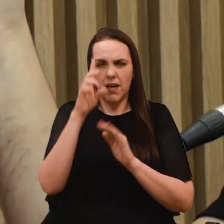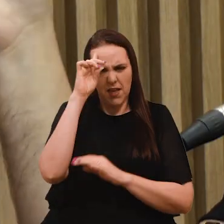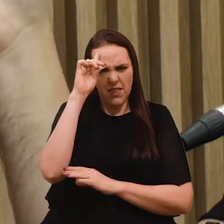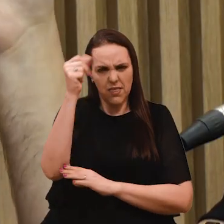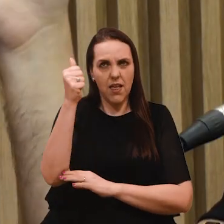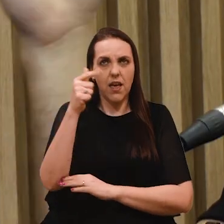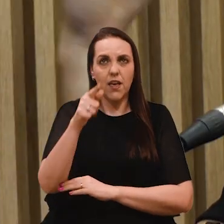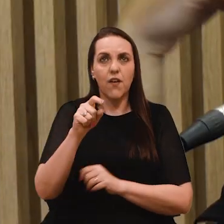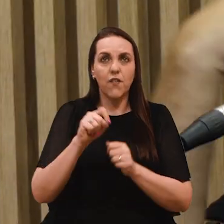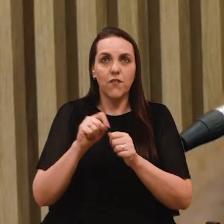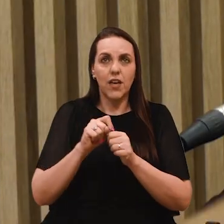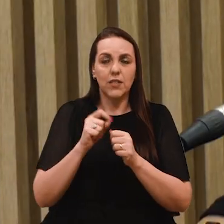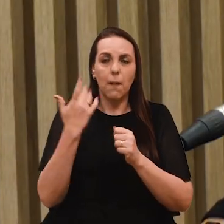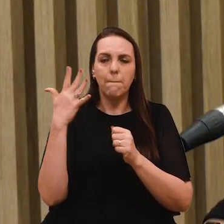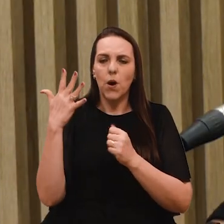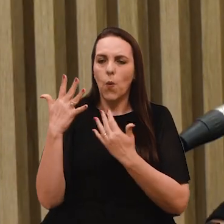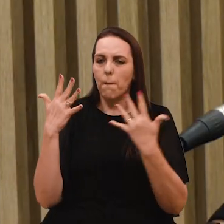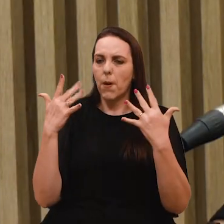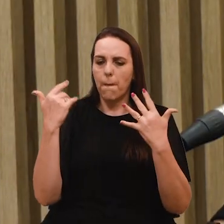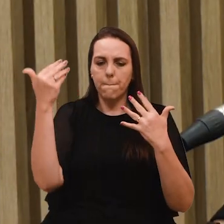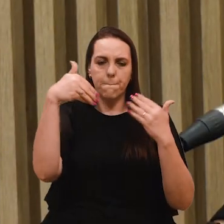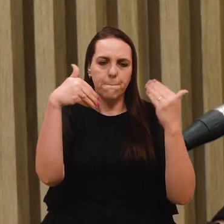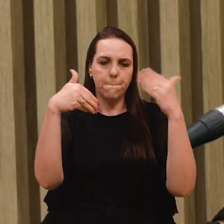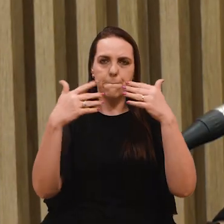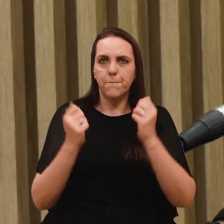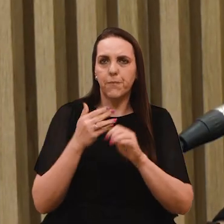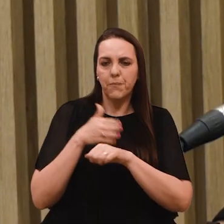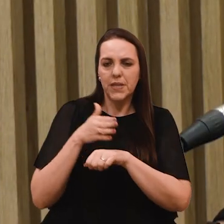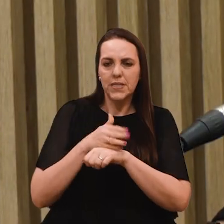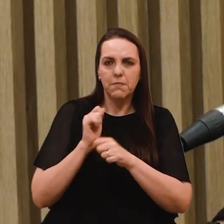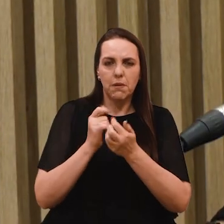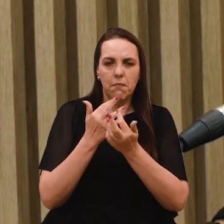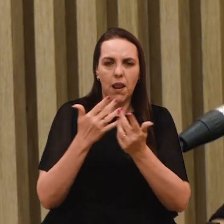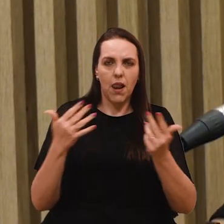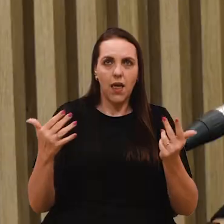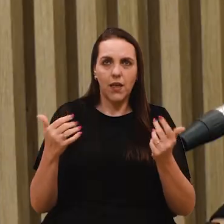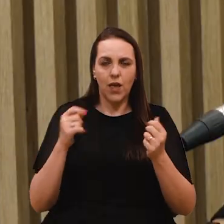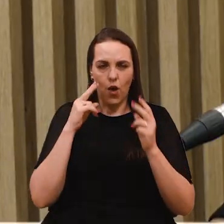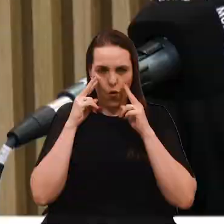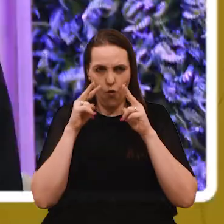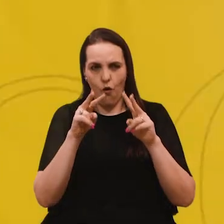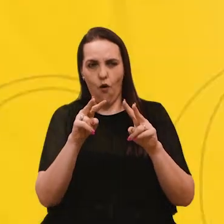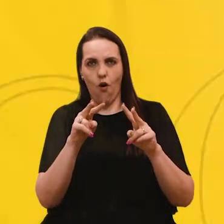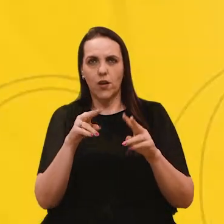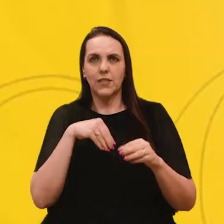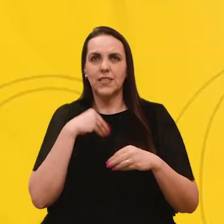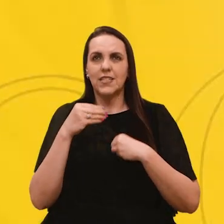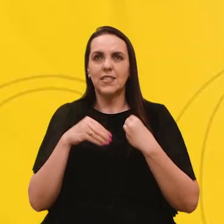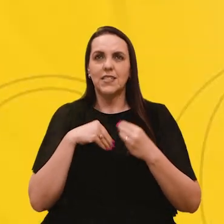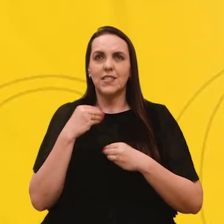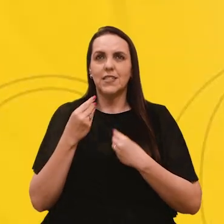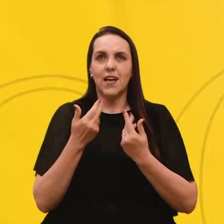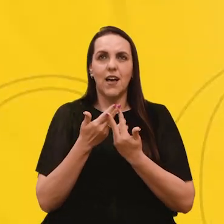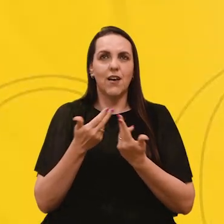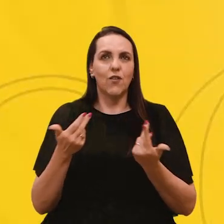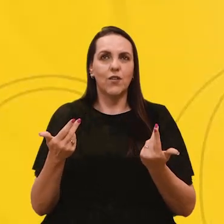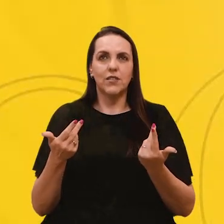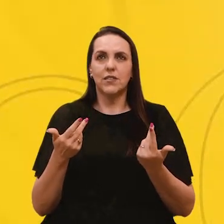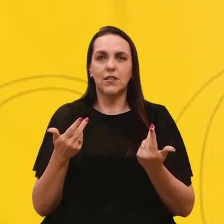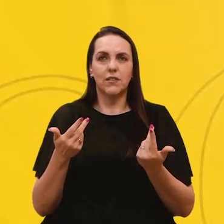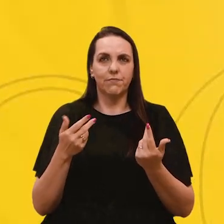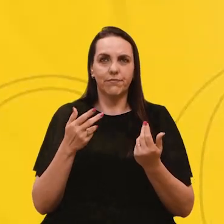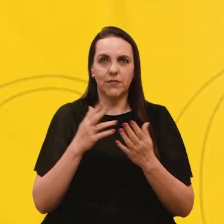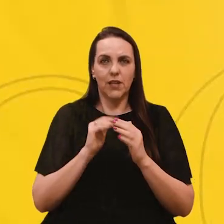uma coisa feita a várias mãos, e quando eu olho assim, me dá uma sensação de algo que não... que